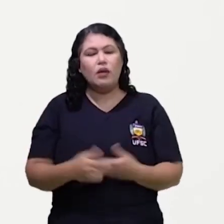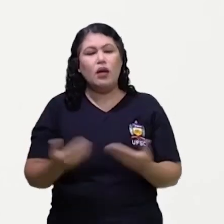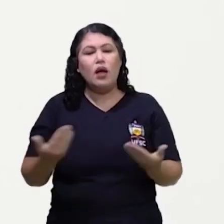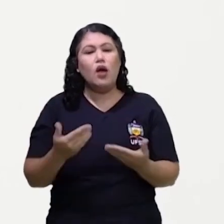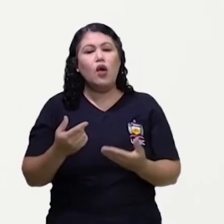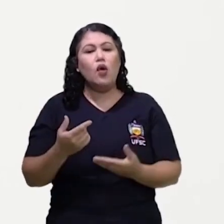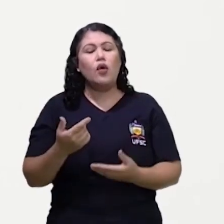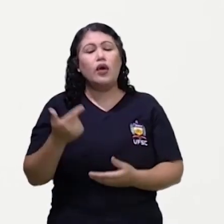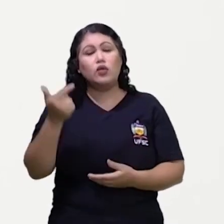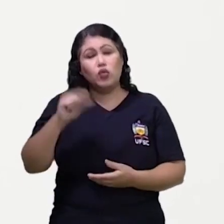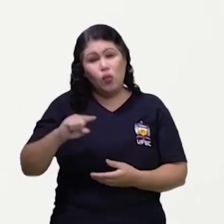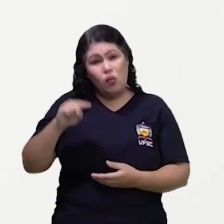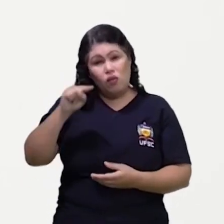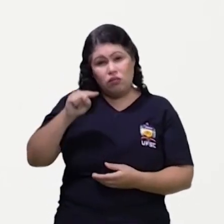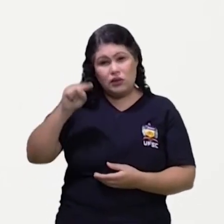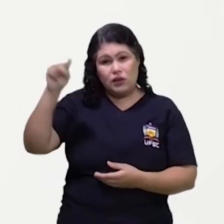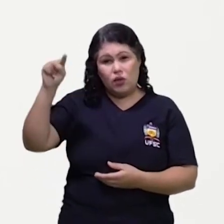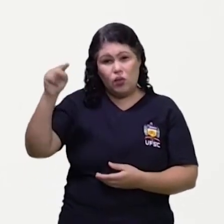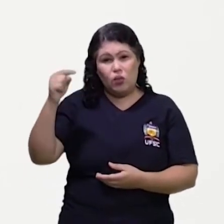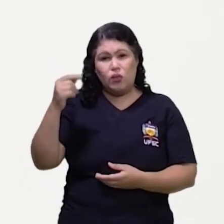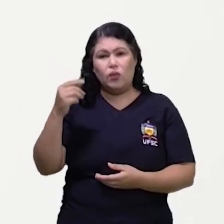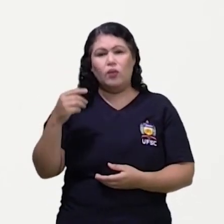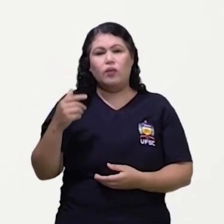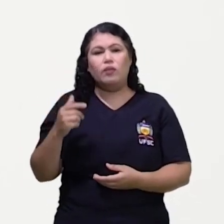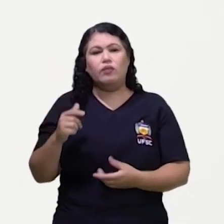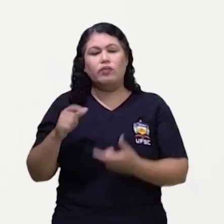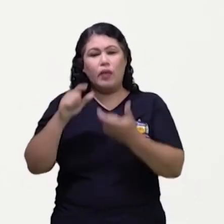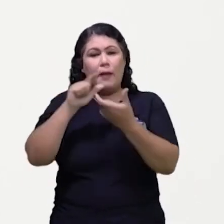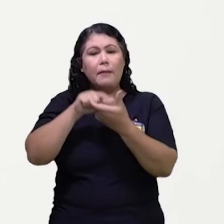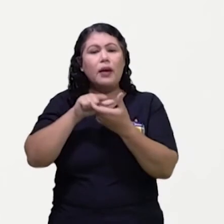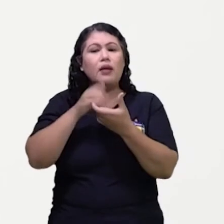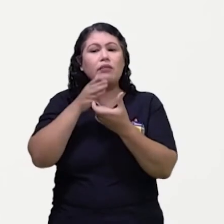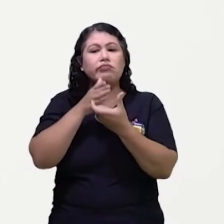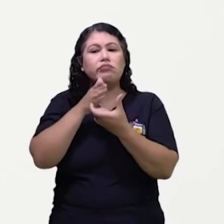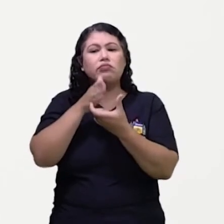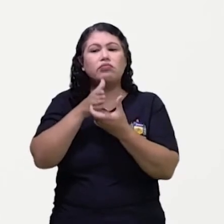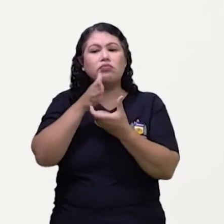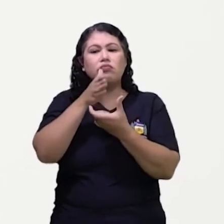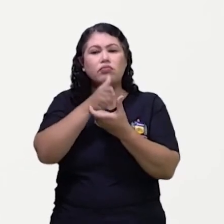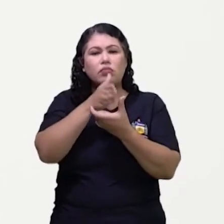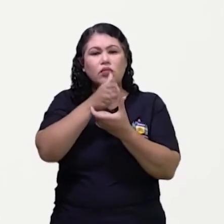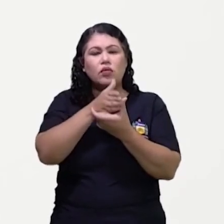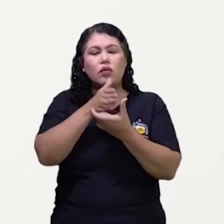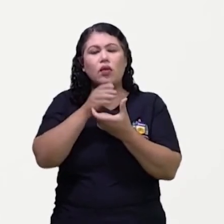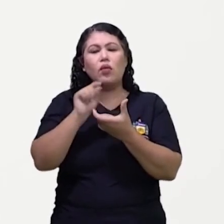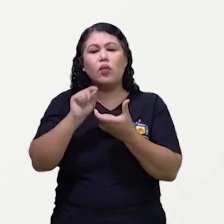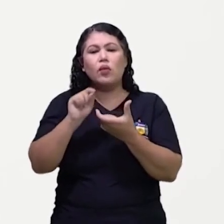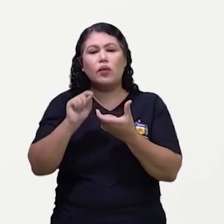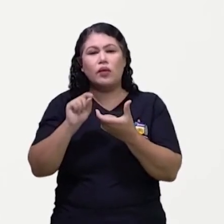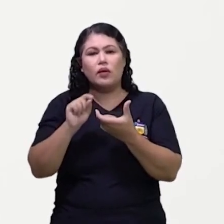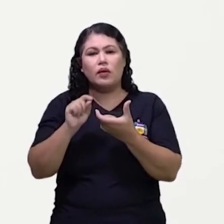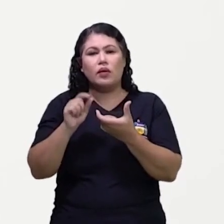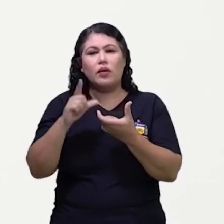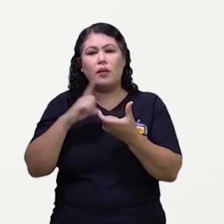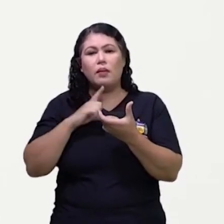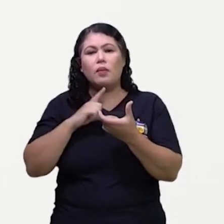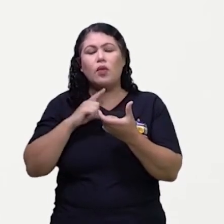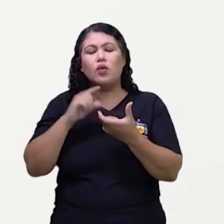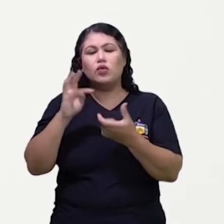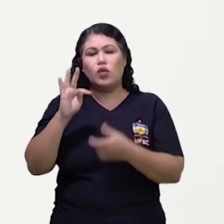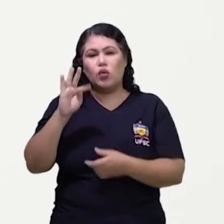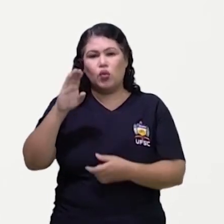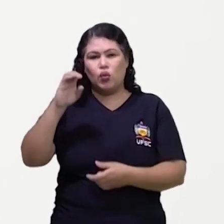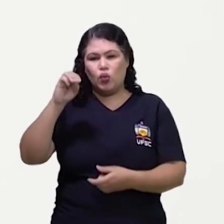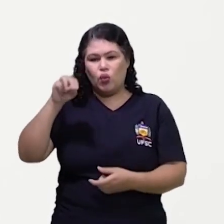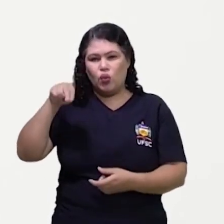Acento agudo novamente. Outro exemplo. Lembre-se que a gente está falando que ele indica a sílaba tônica